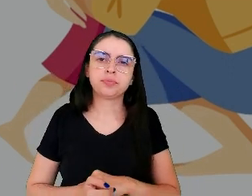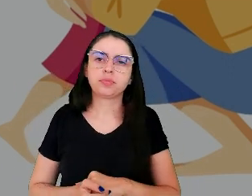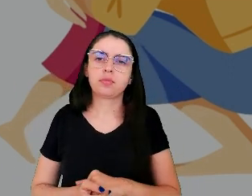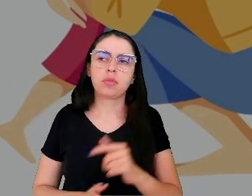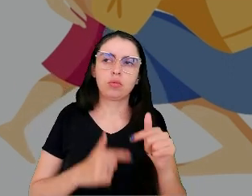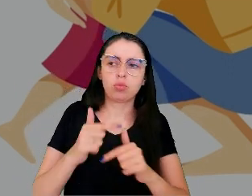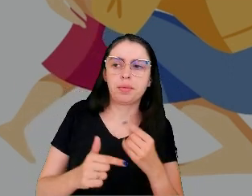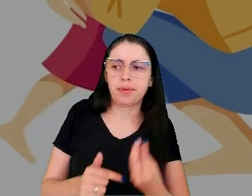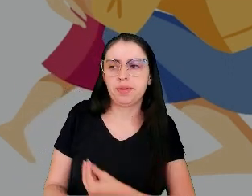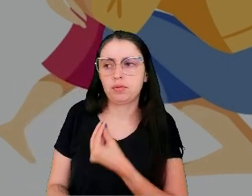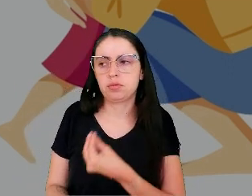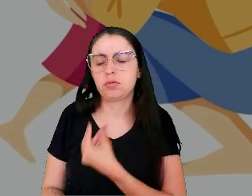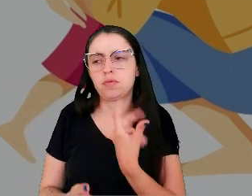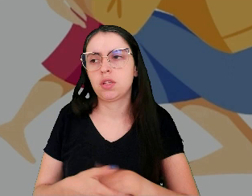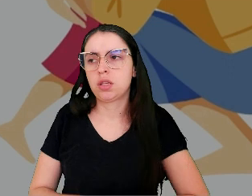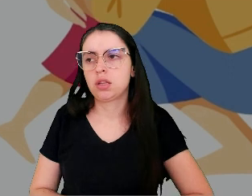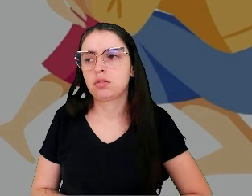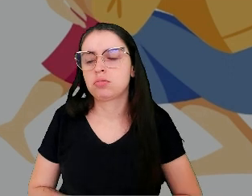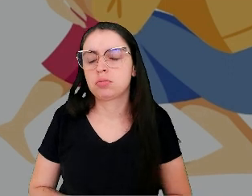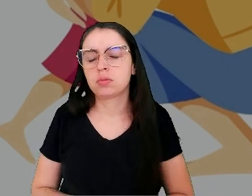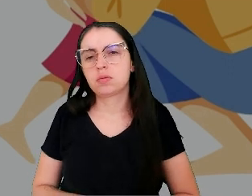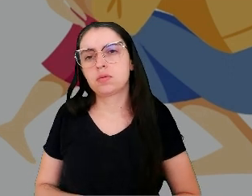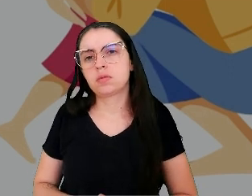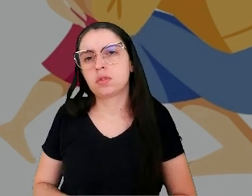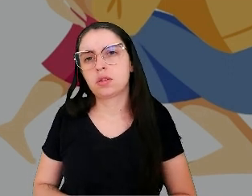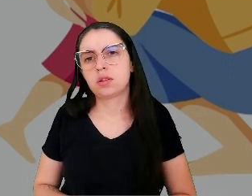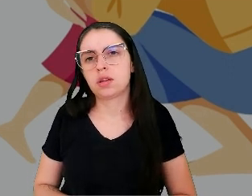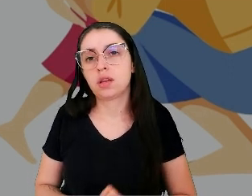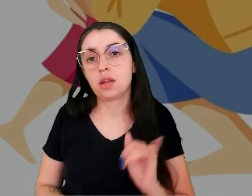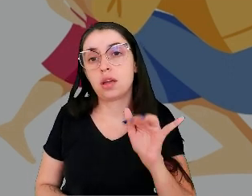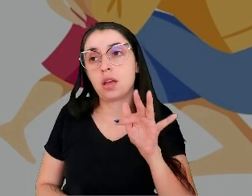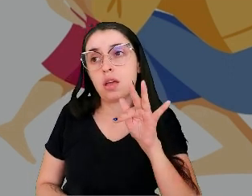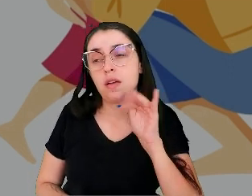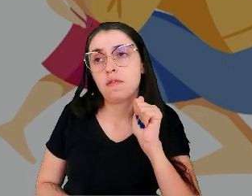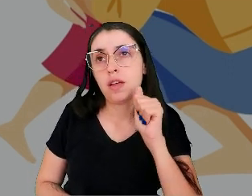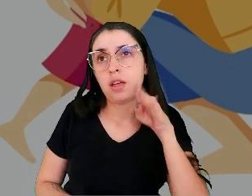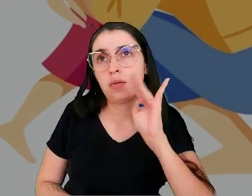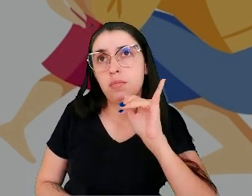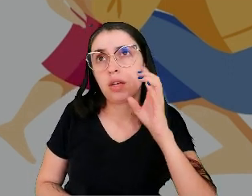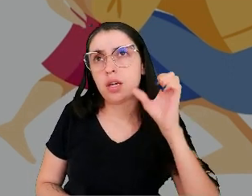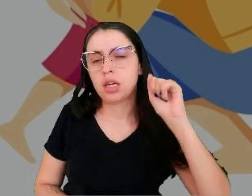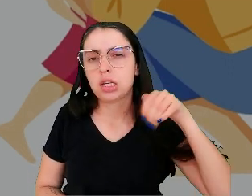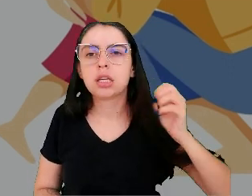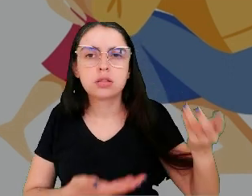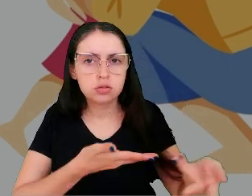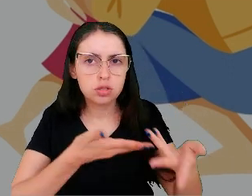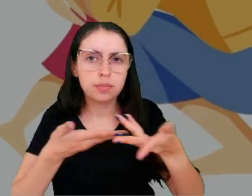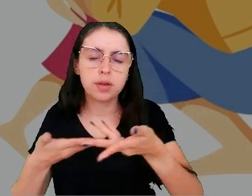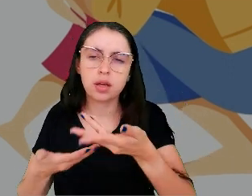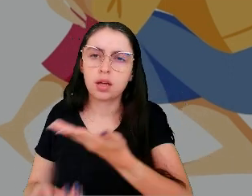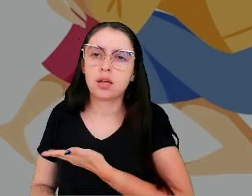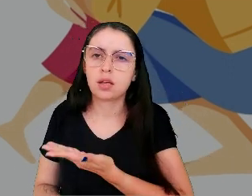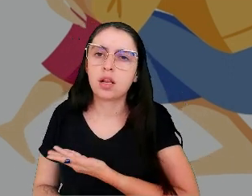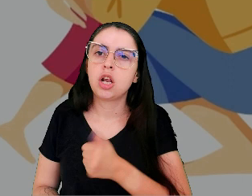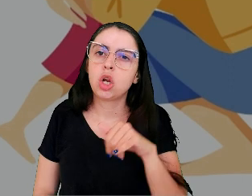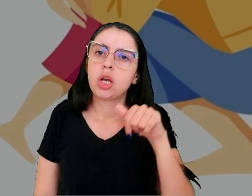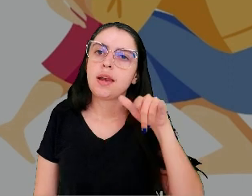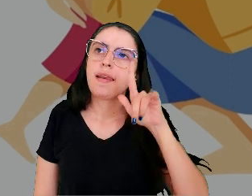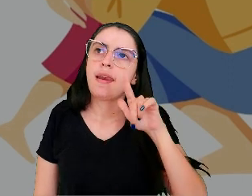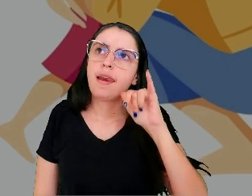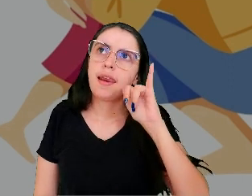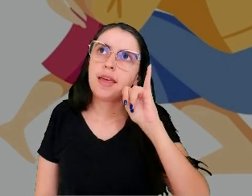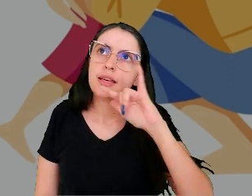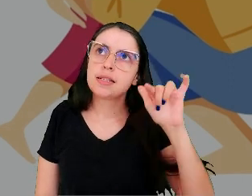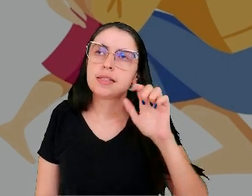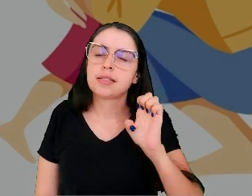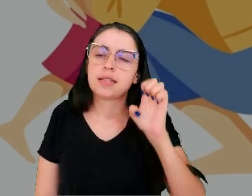como médico, mas nesse caso a Fabiane, ela convidou a minha amiga Lisete, doutora